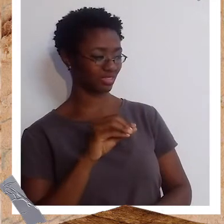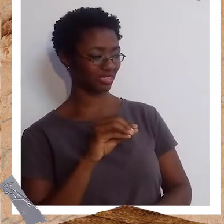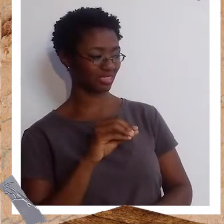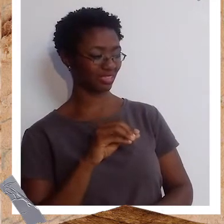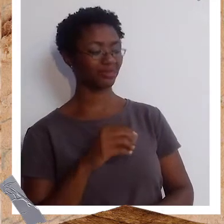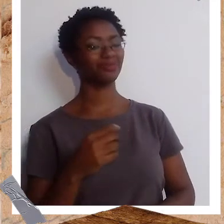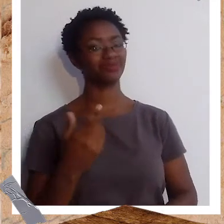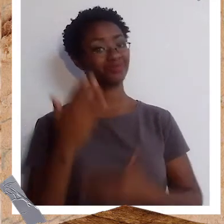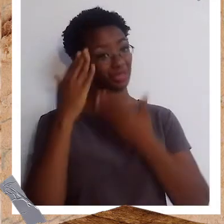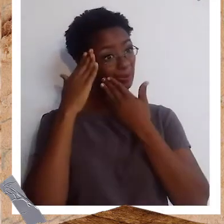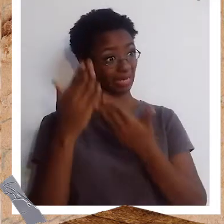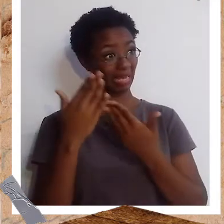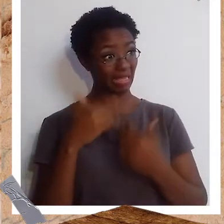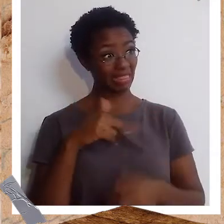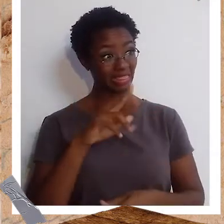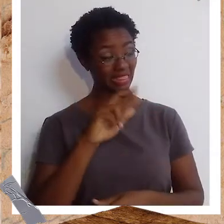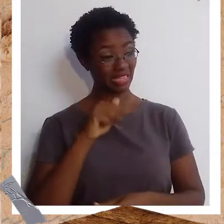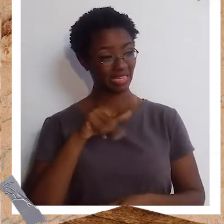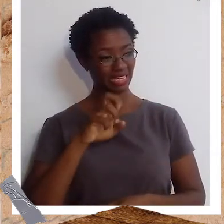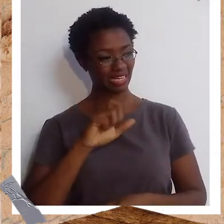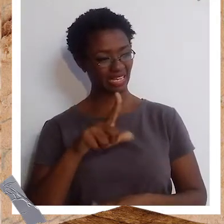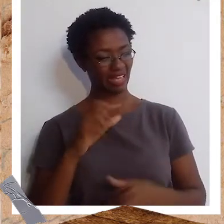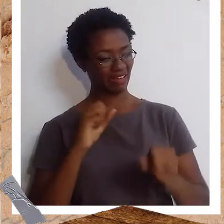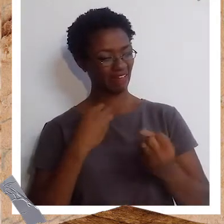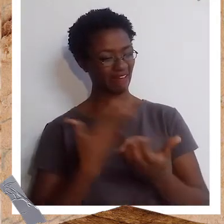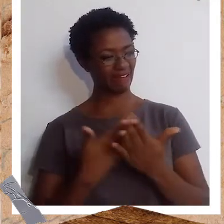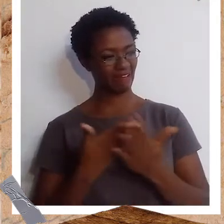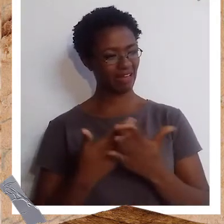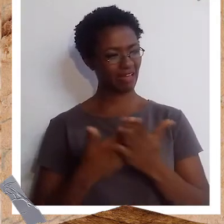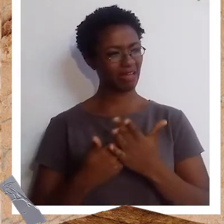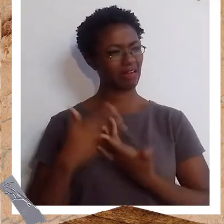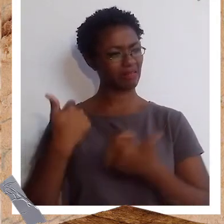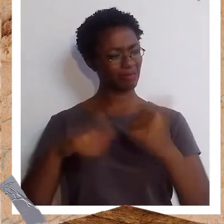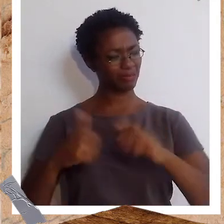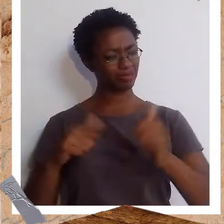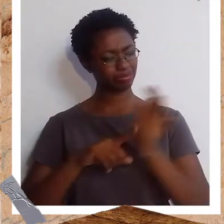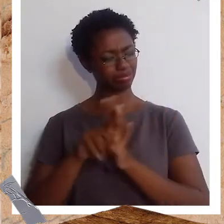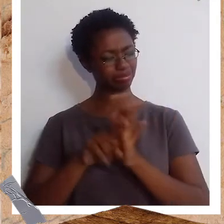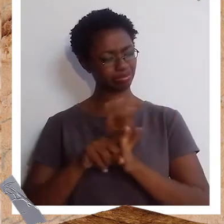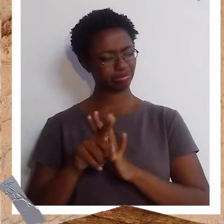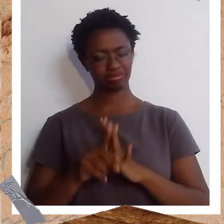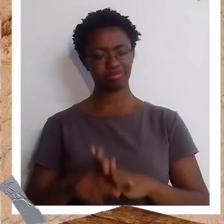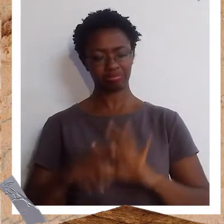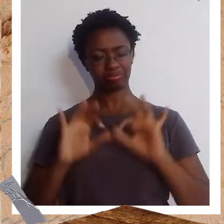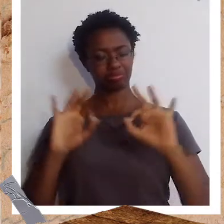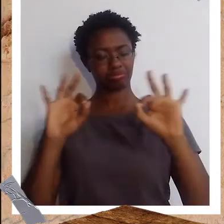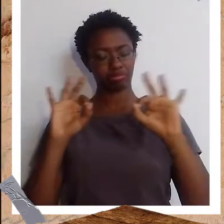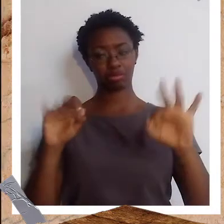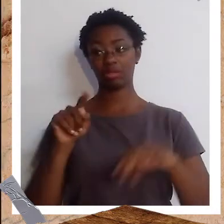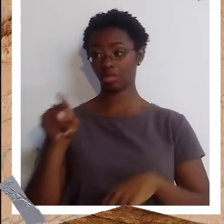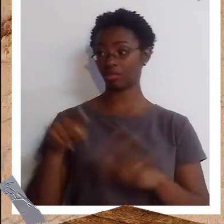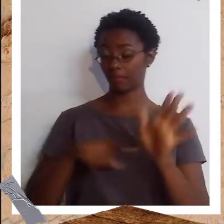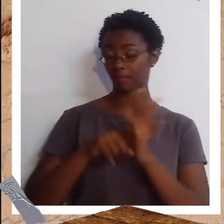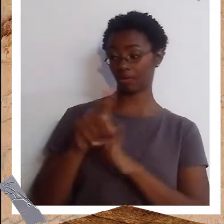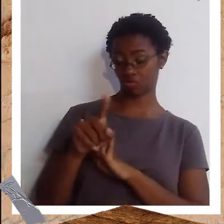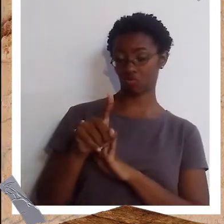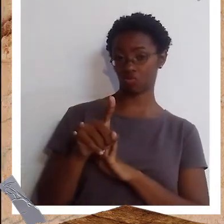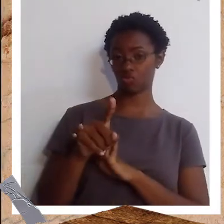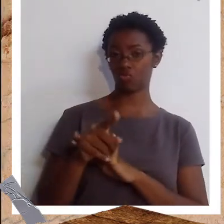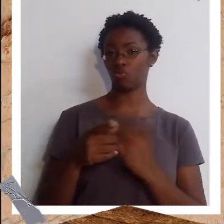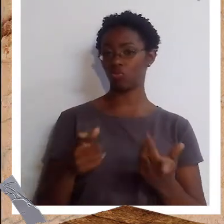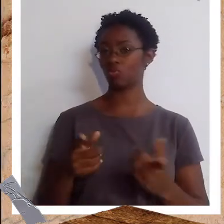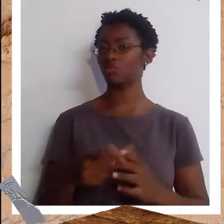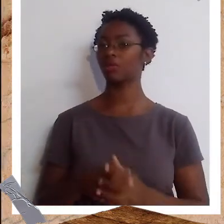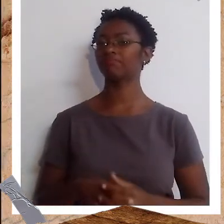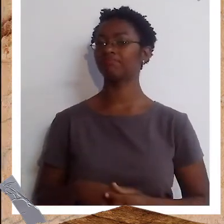primeiro, Raquel, obrigada por essa aula, assim, e análise muito vívida, né, porque essa pergunta que o Marcelo nos